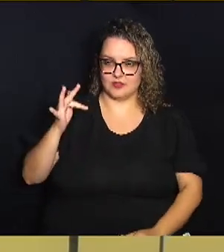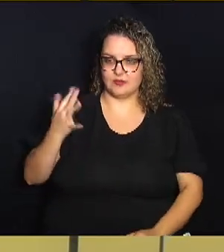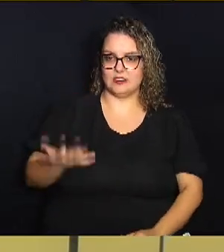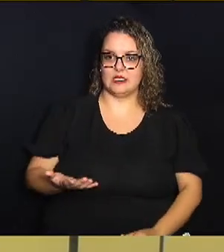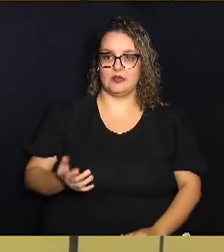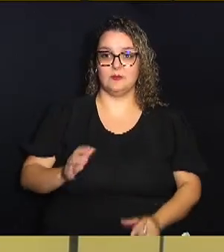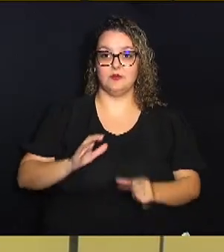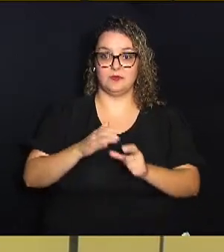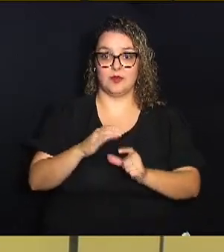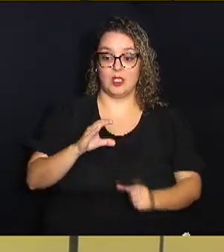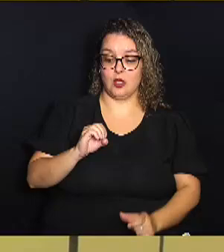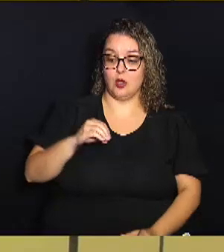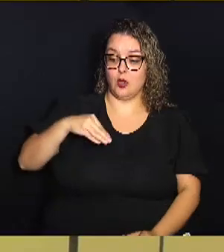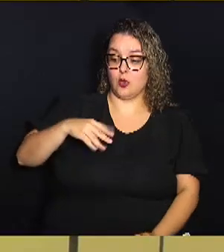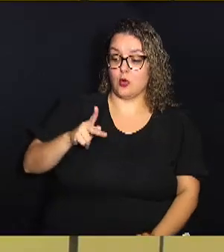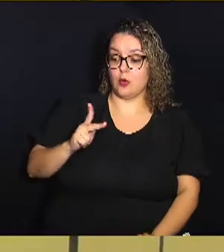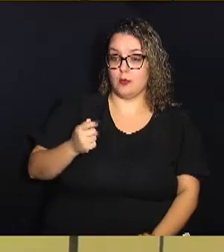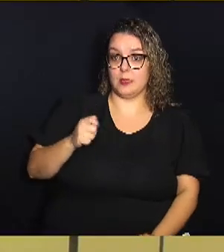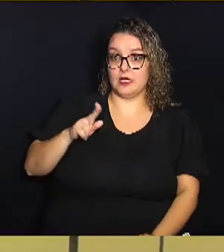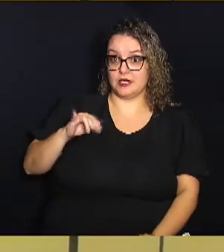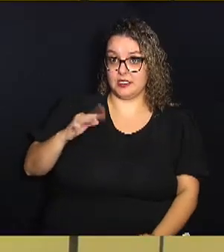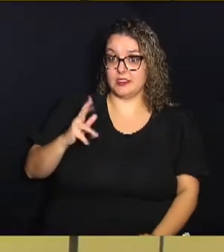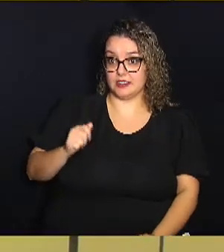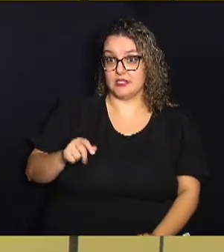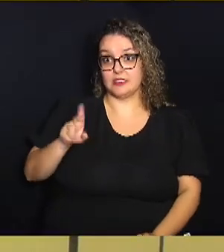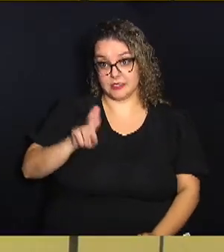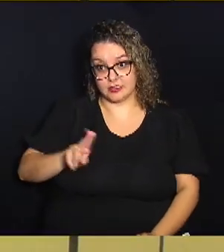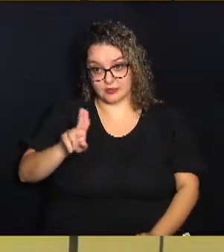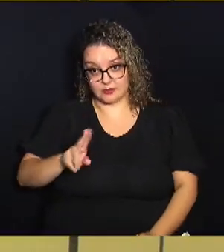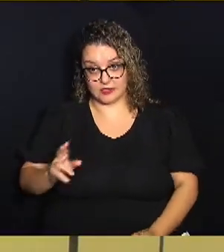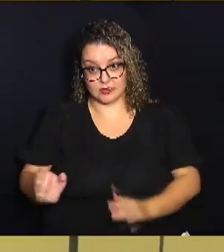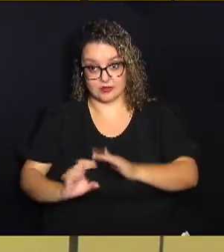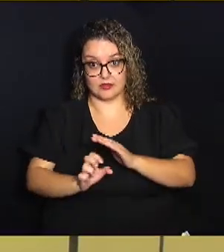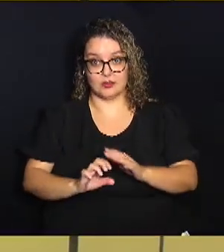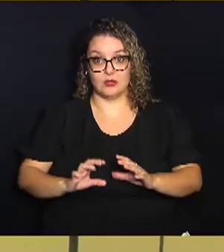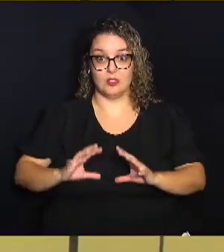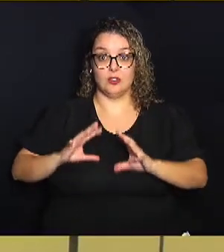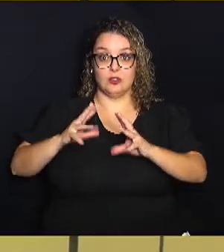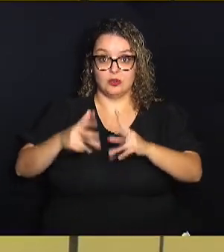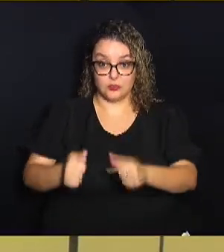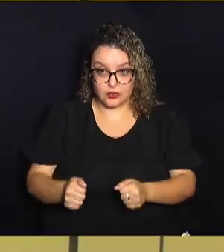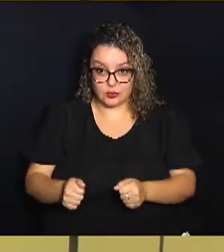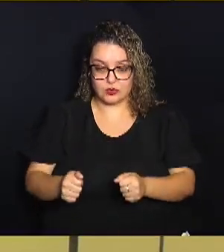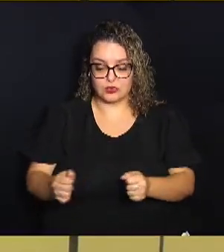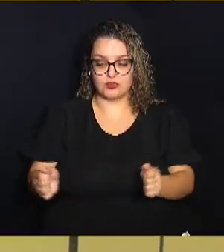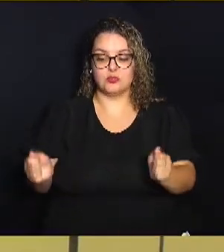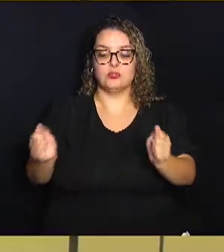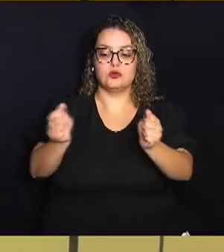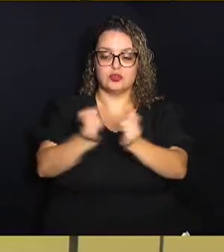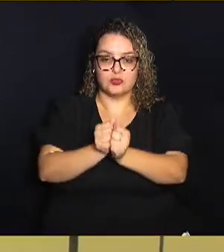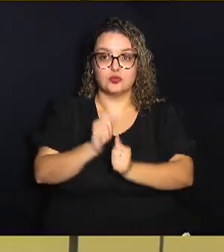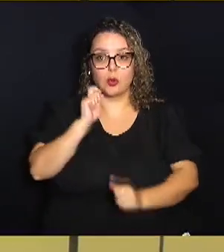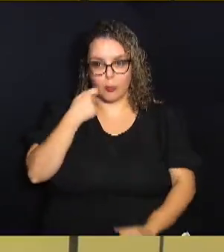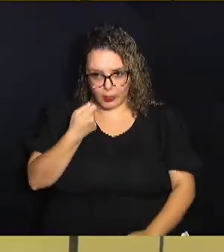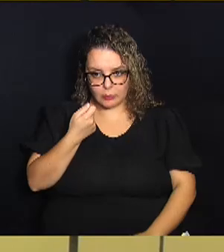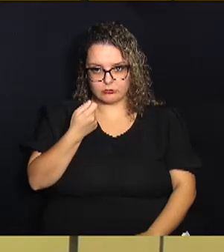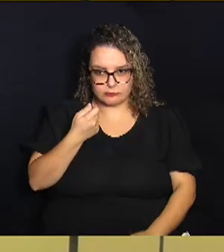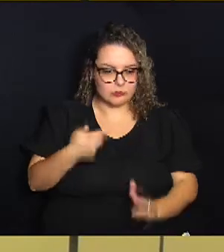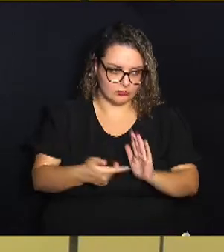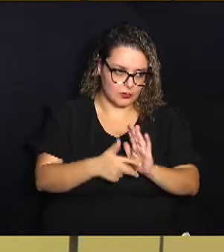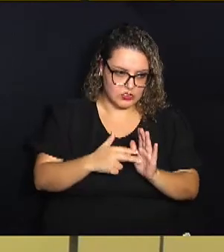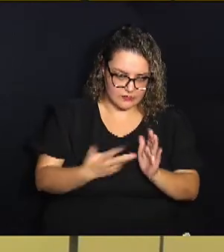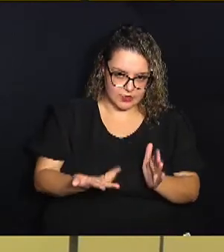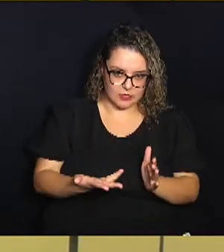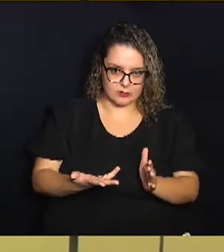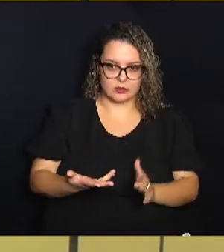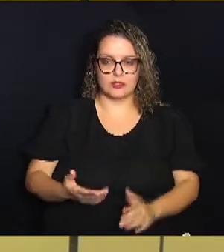palavra companhia, que inclusive é usado para as empresas, significa todos com o mesmo pão. Tá? Então, quando a gente tem um ambiente de